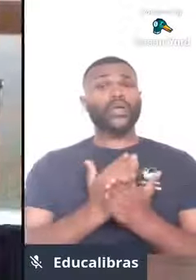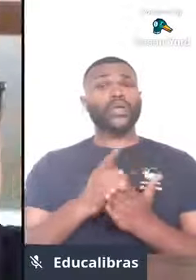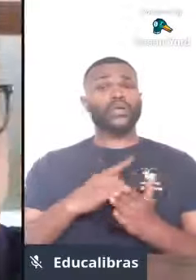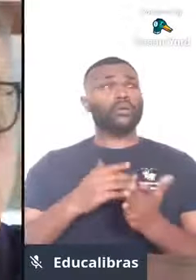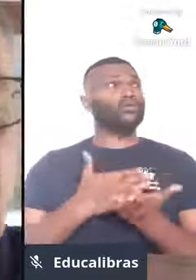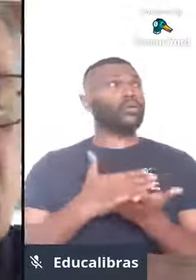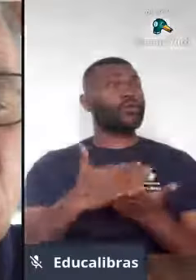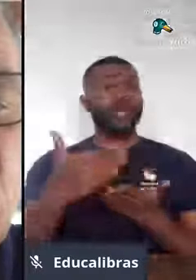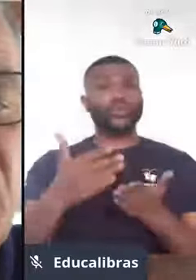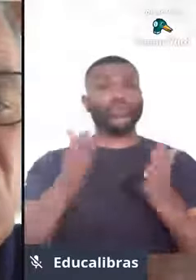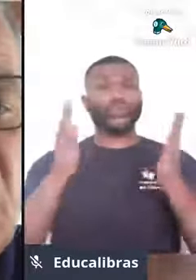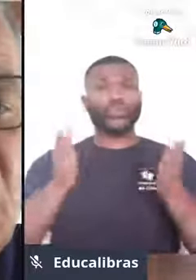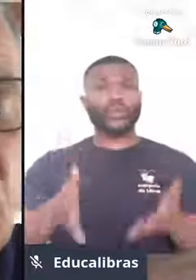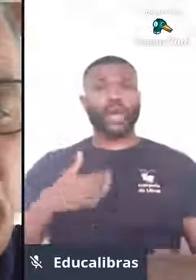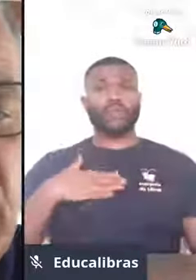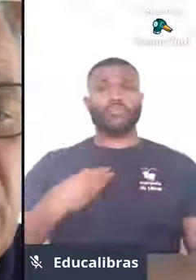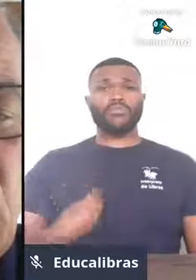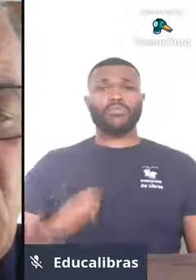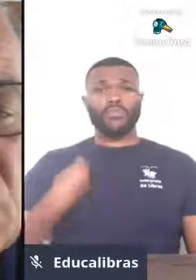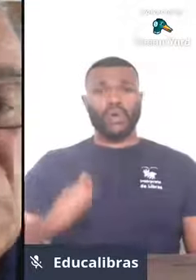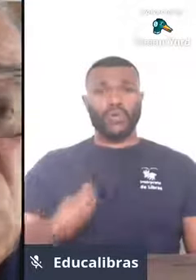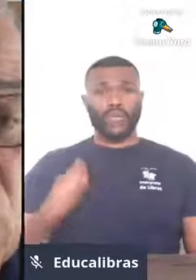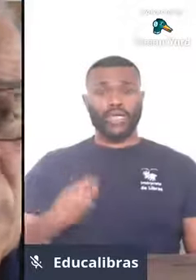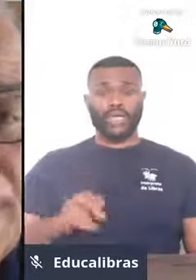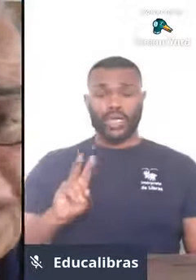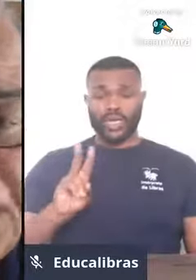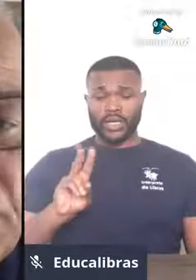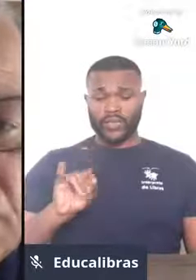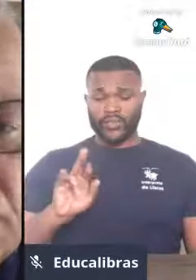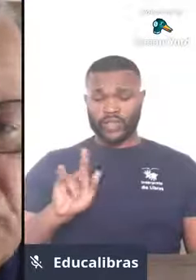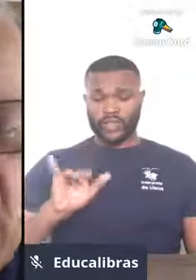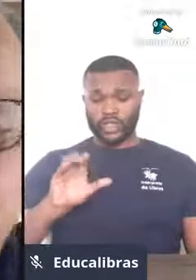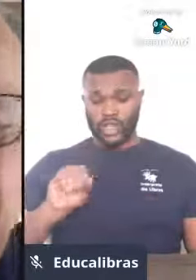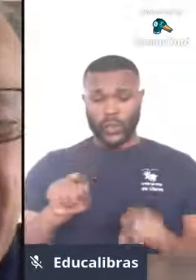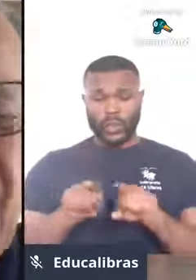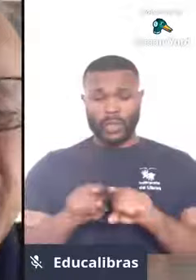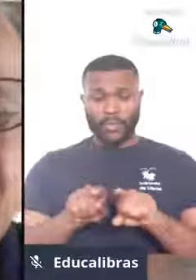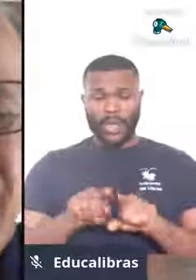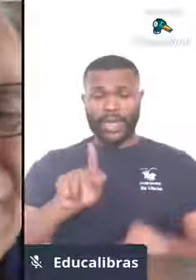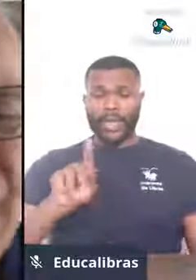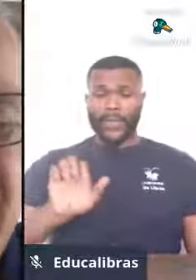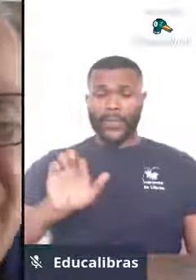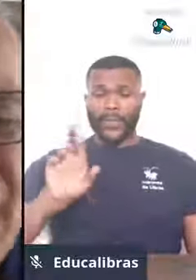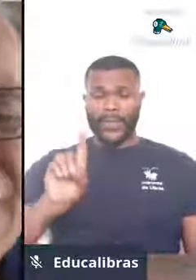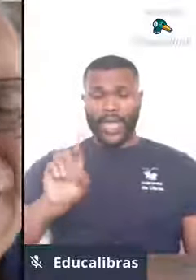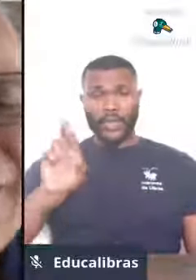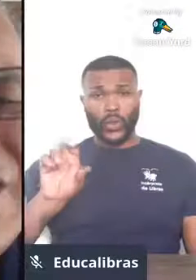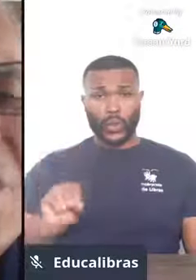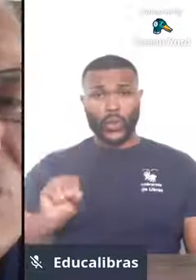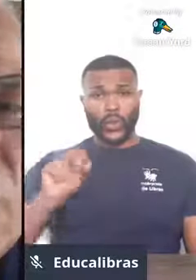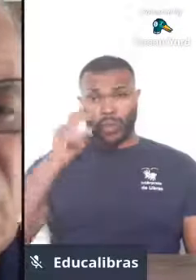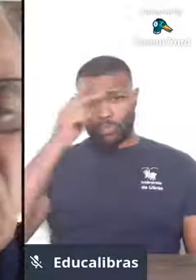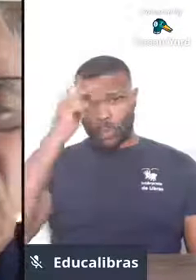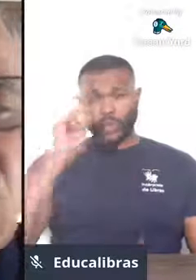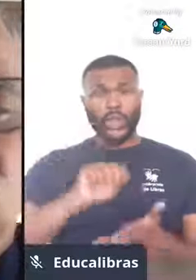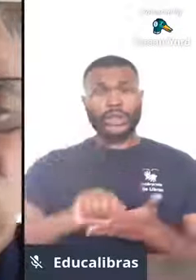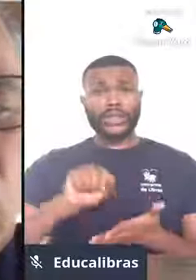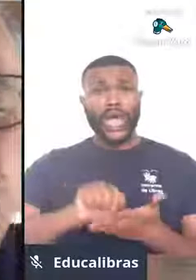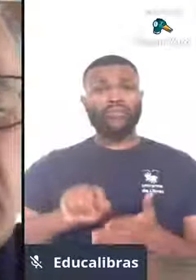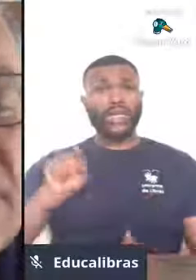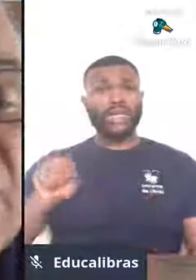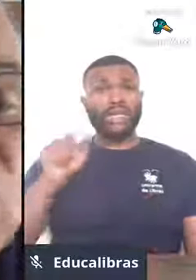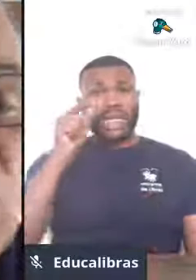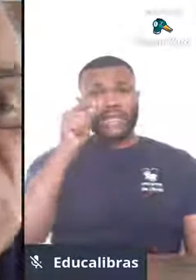vida. Mas o Virgílio Pedro, que é o escritor, ele é um cara interessadíssimo no assunto,